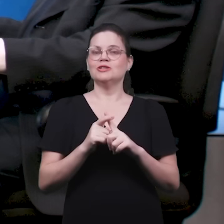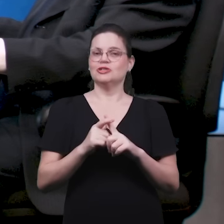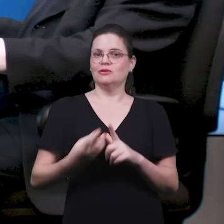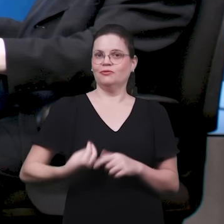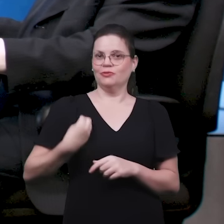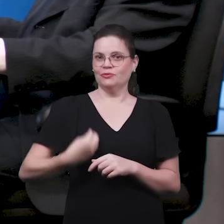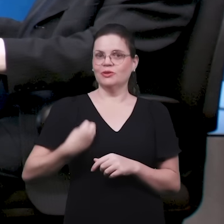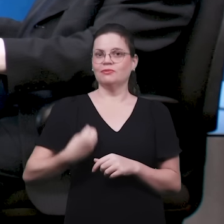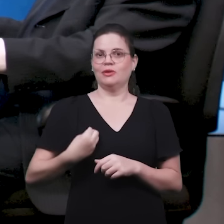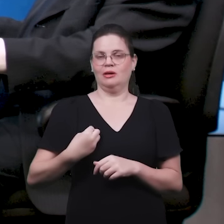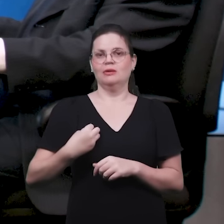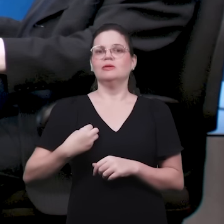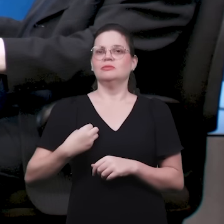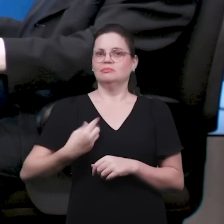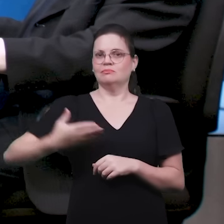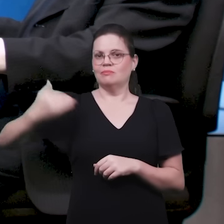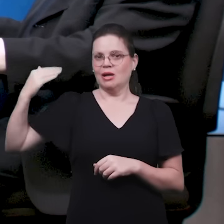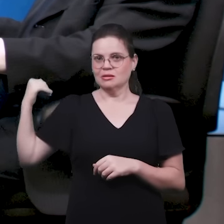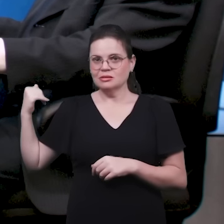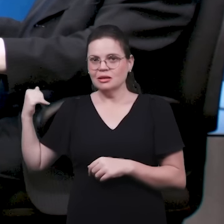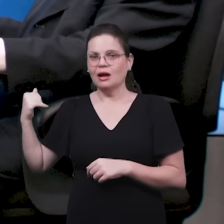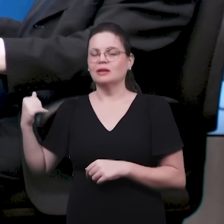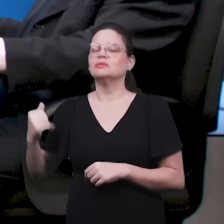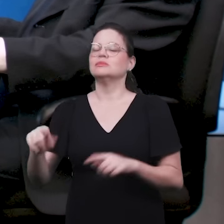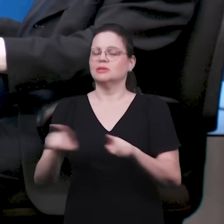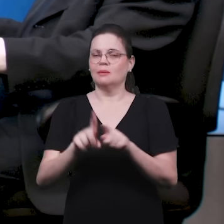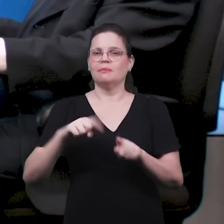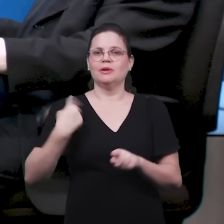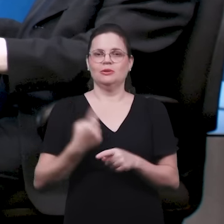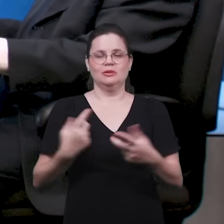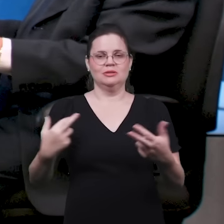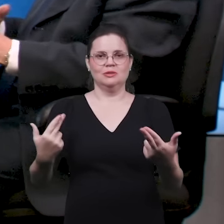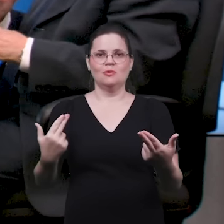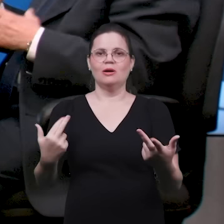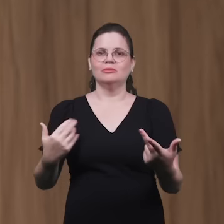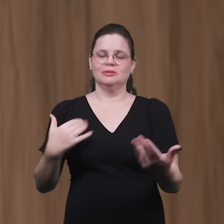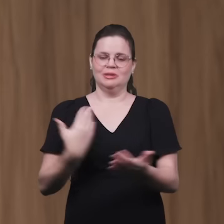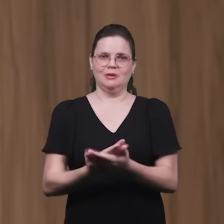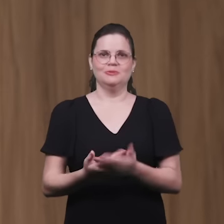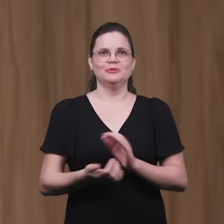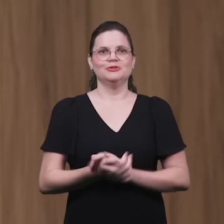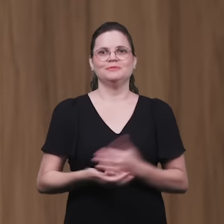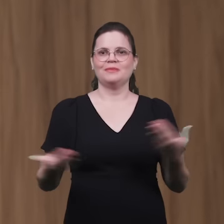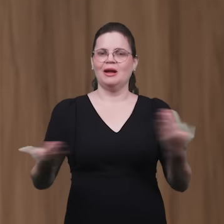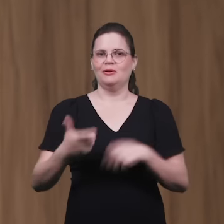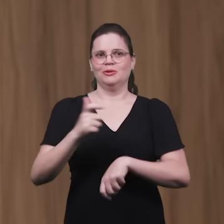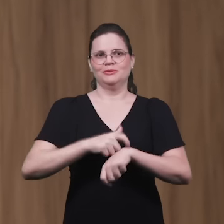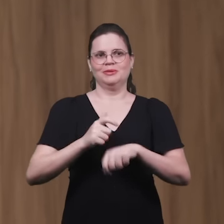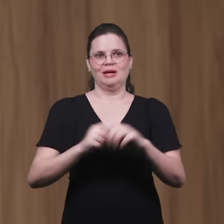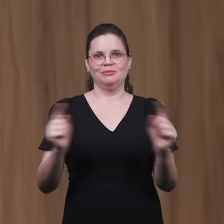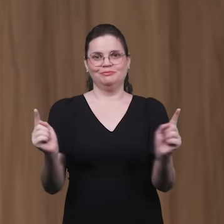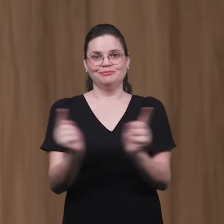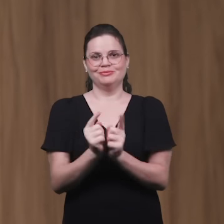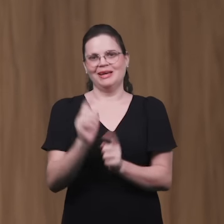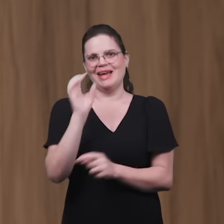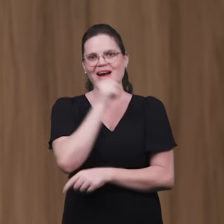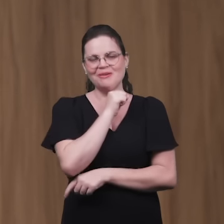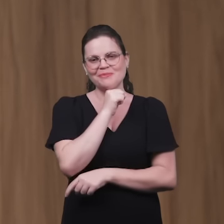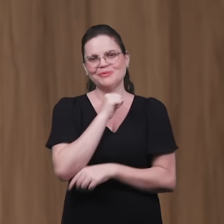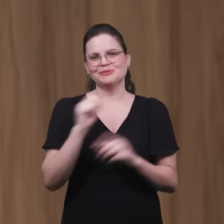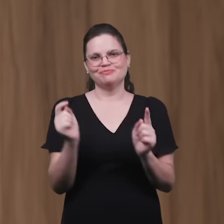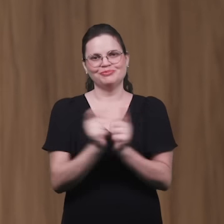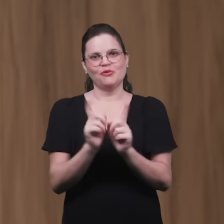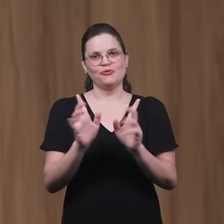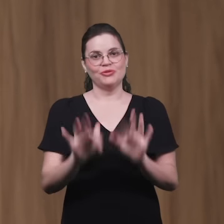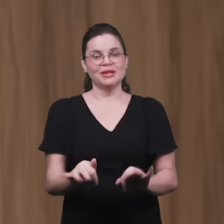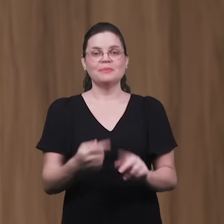igreja primitiva, nós estamos vivendo na obra do Senhor. Muito bom. Bom, o nosso tempo está começando a chegar ao final, né? O tempo é muito rápido,